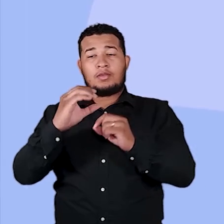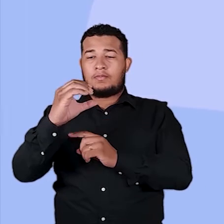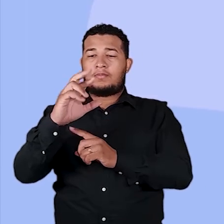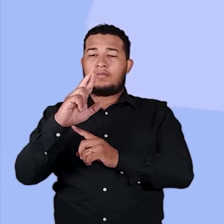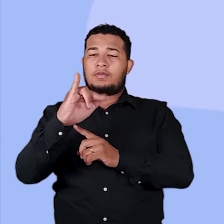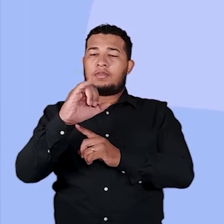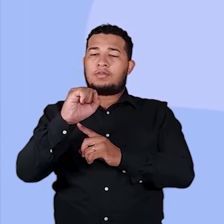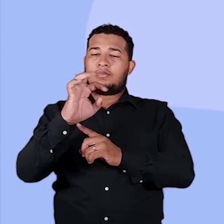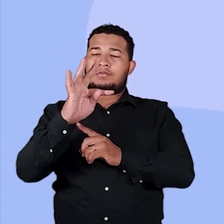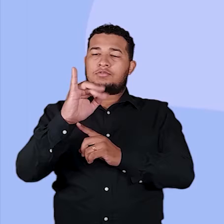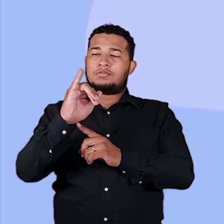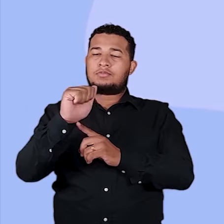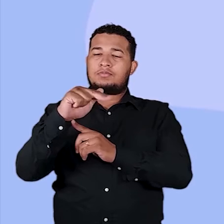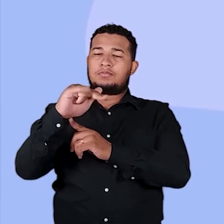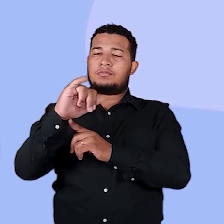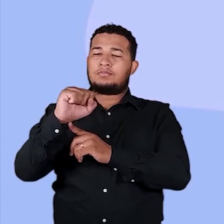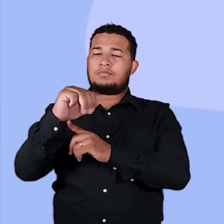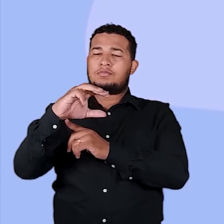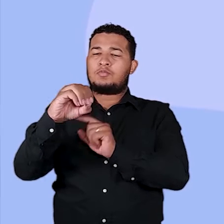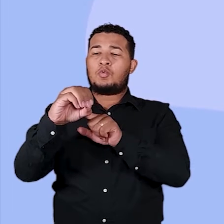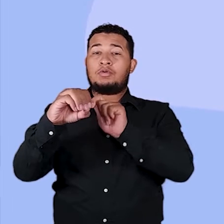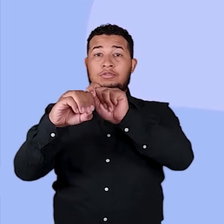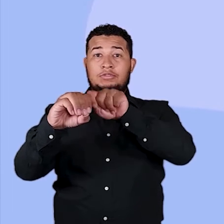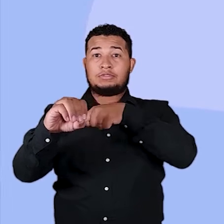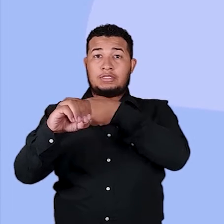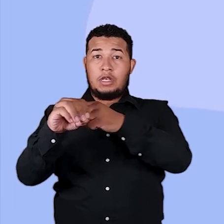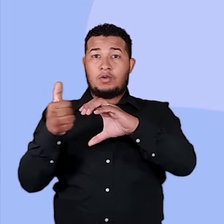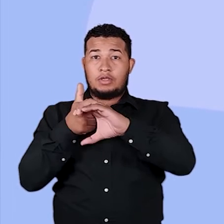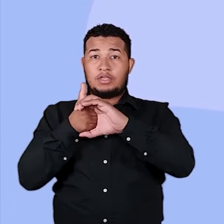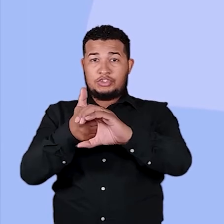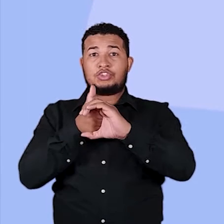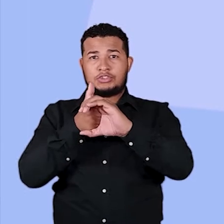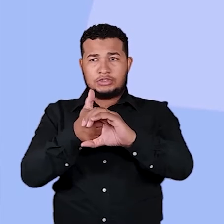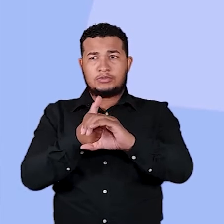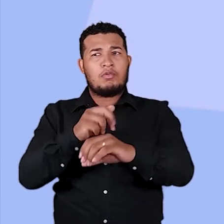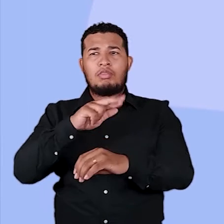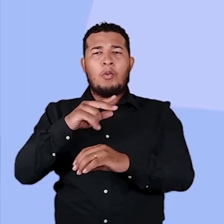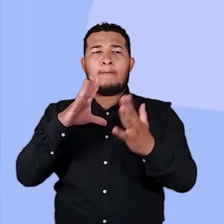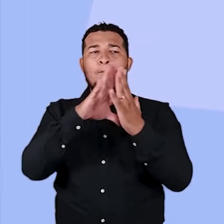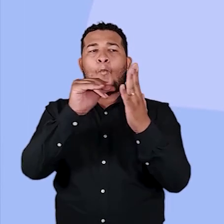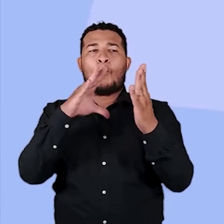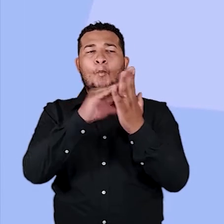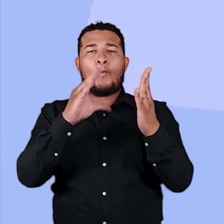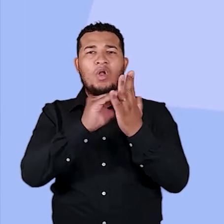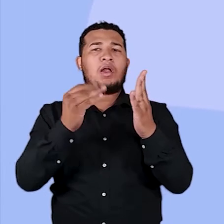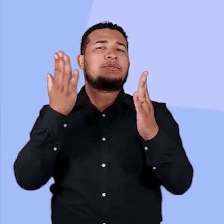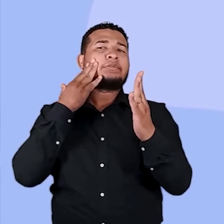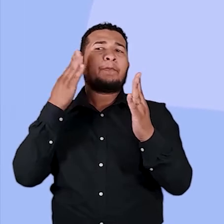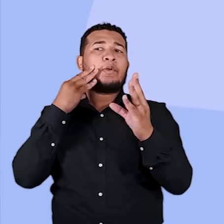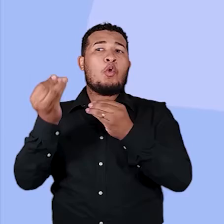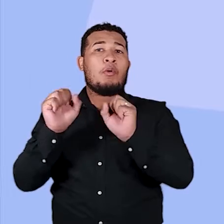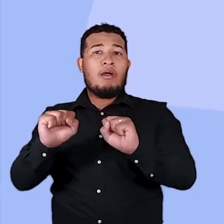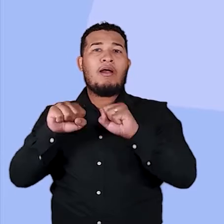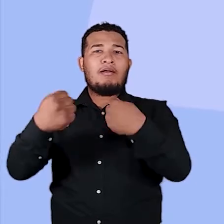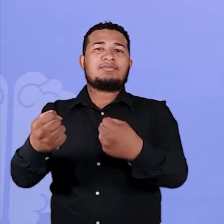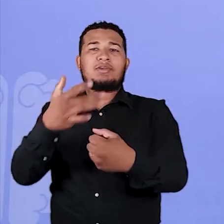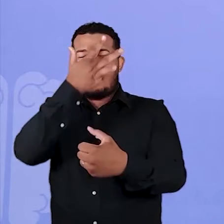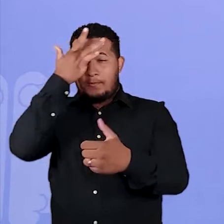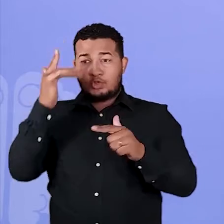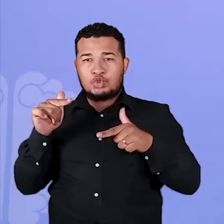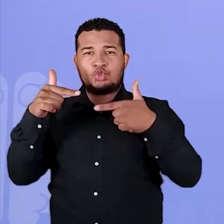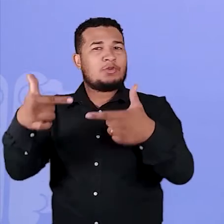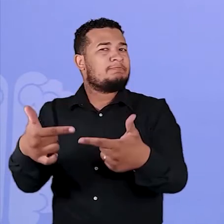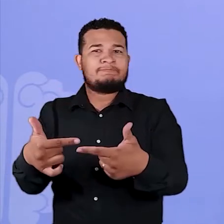vai servir de modelo para a gente imaginar qual deve ser a ação dessa pessoa que tem o